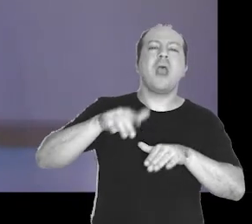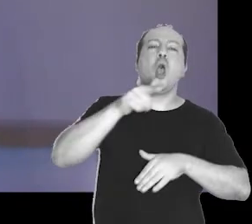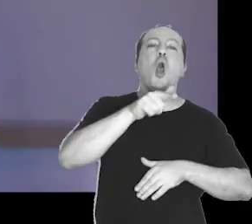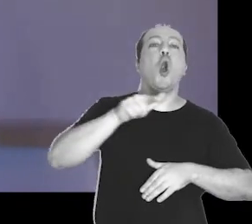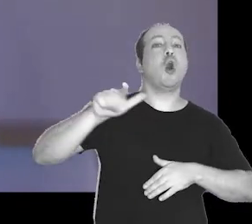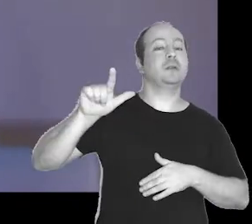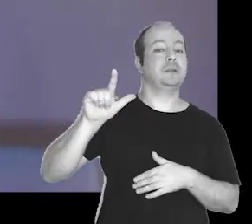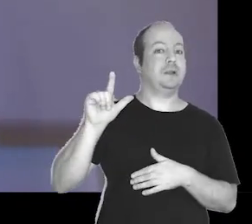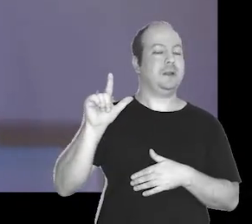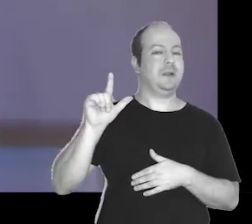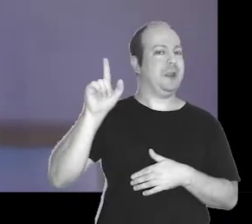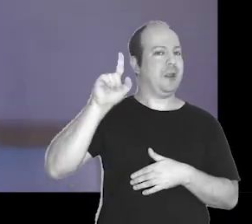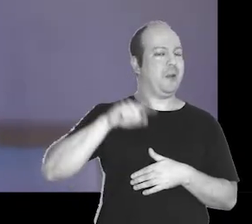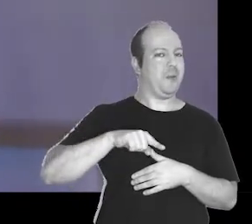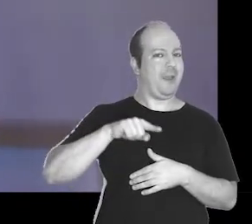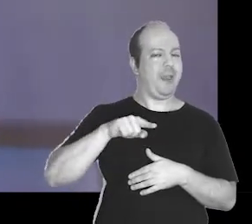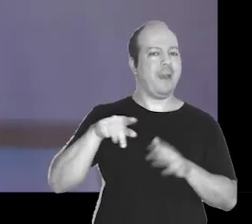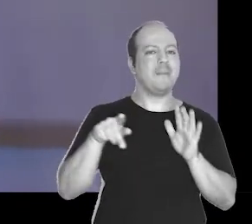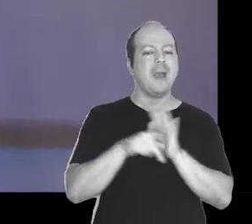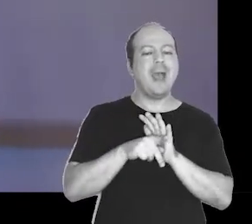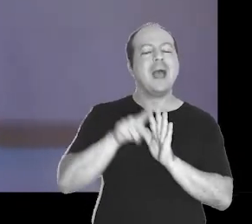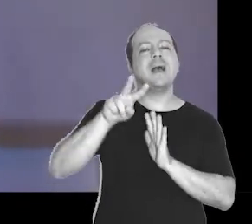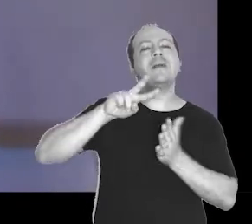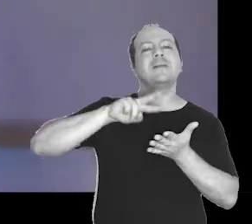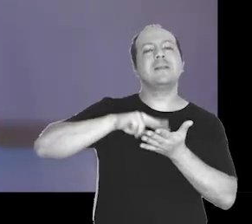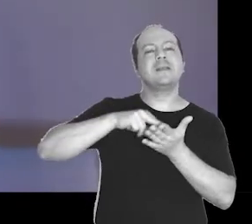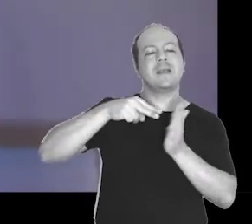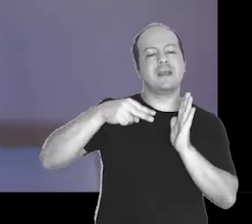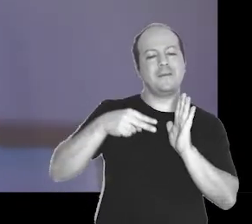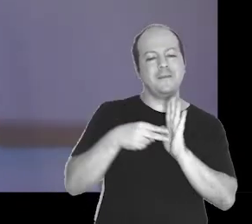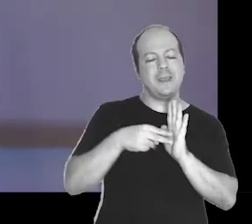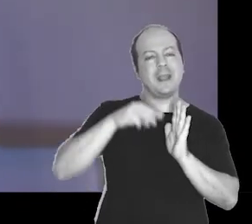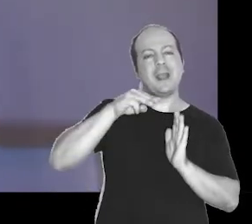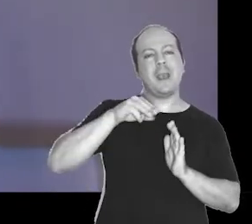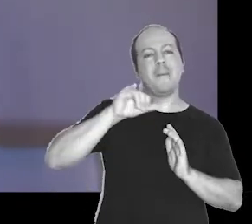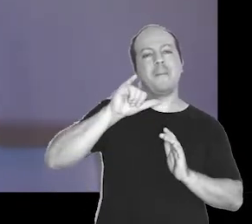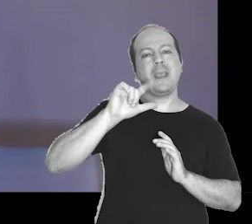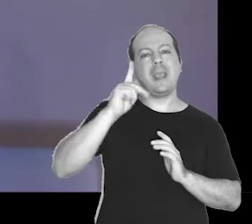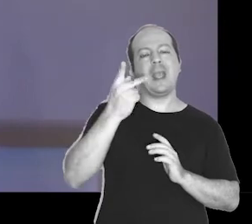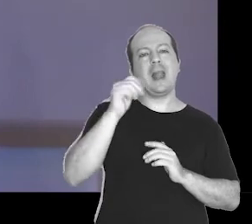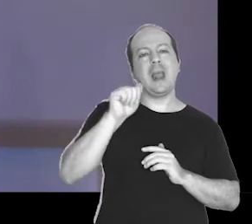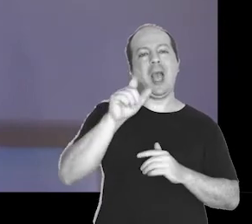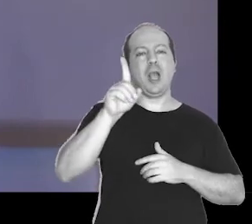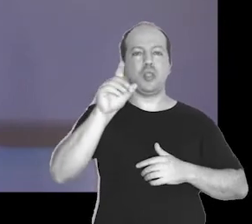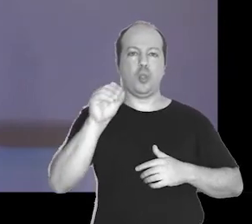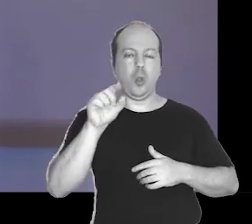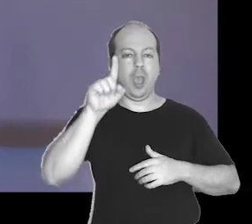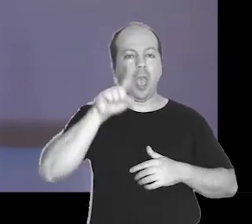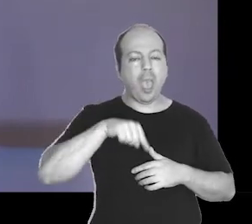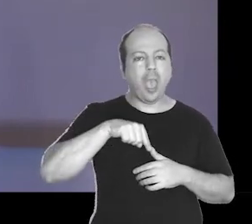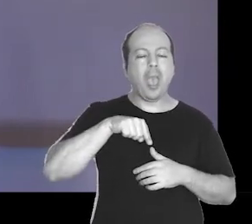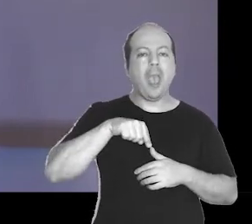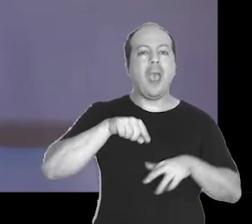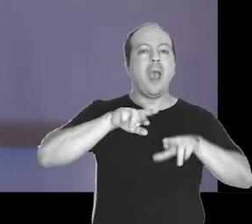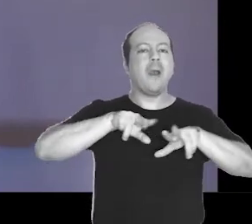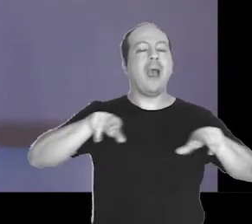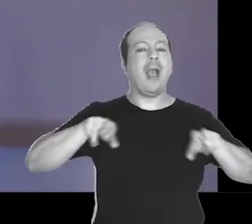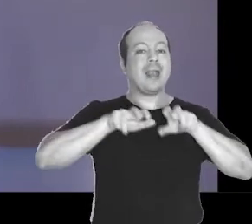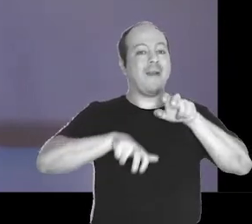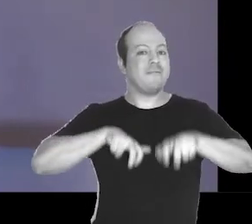que, na verdade, quer dizer milhafre. Milhafre é uma das tantas espécies de